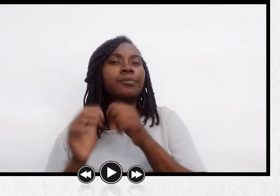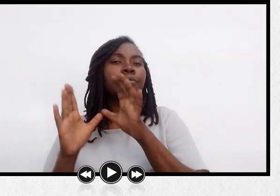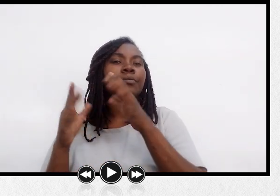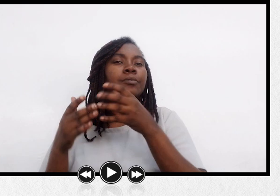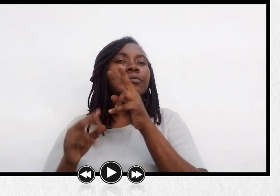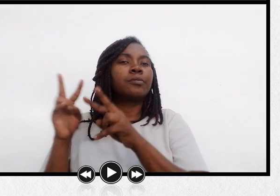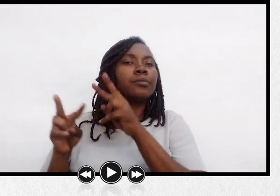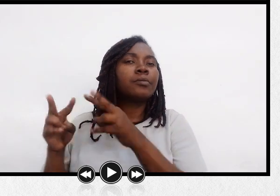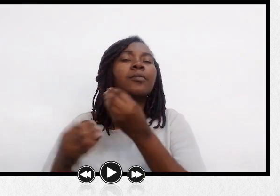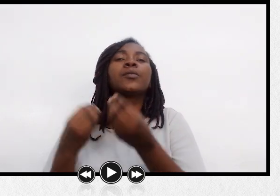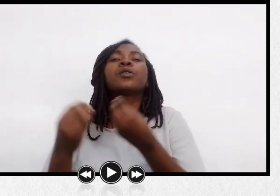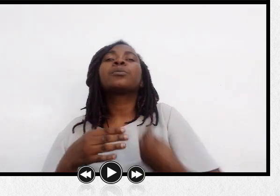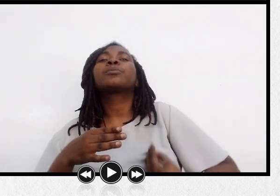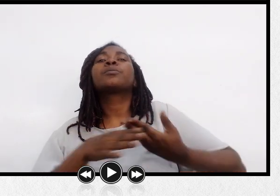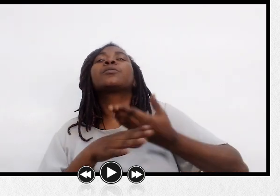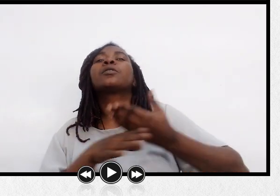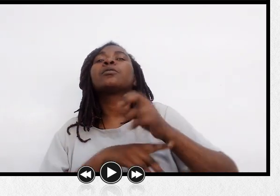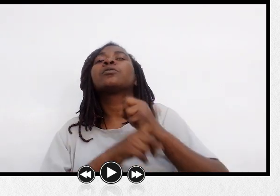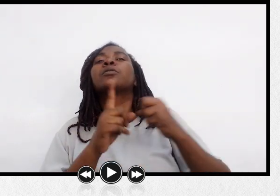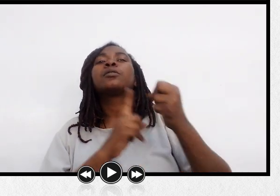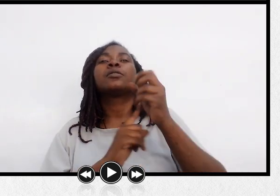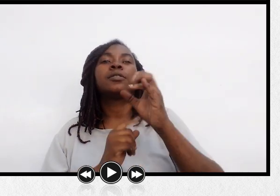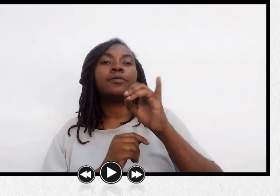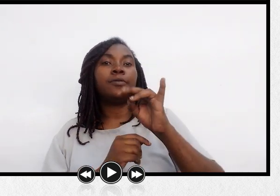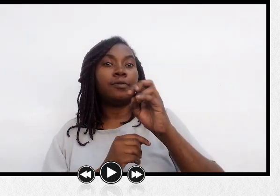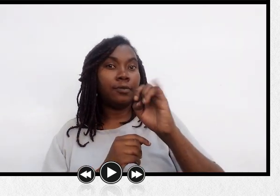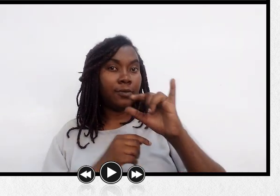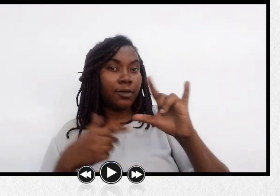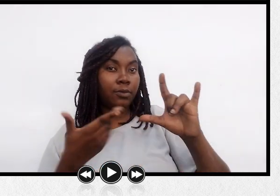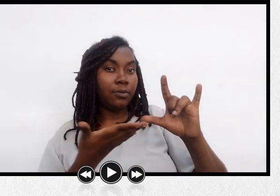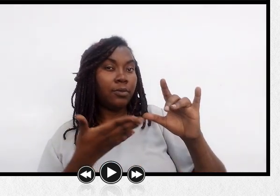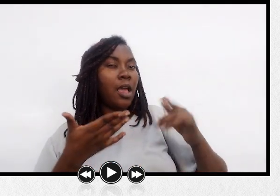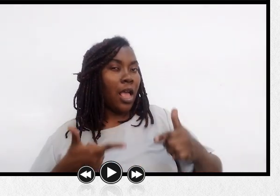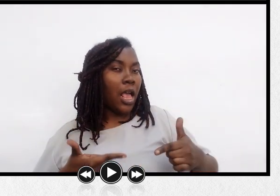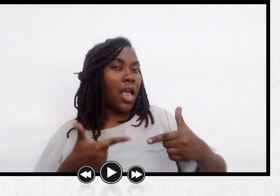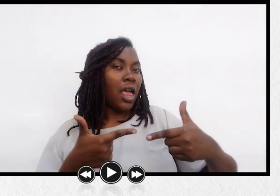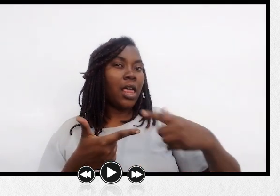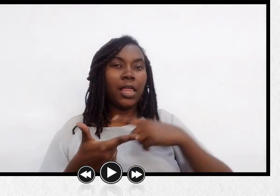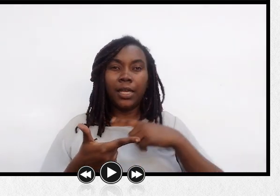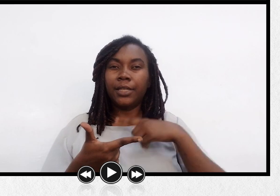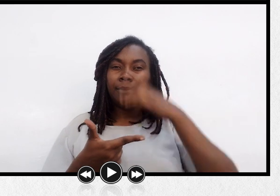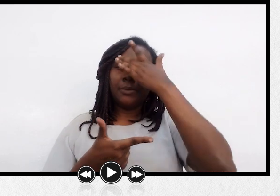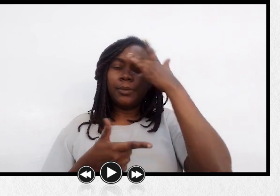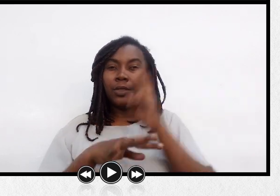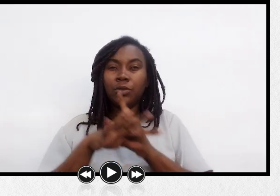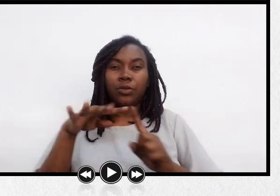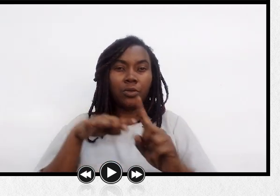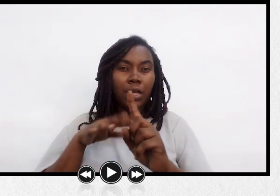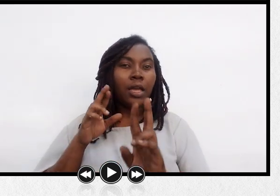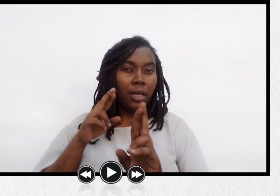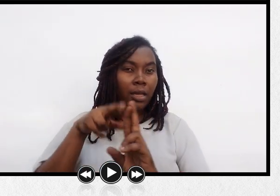está a participação da sociedade civil? A sociedade civil, ela é atuante? As pessoas que representam a sociedade